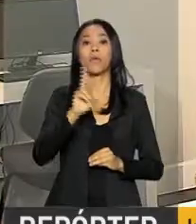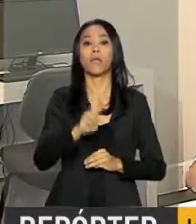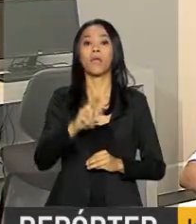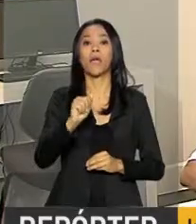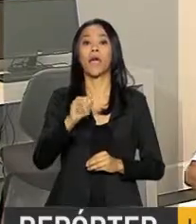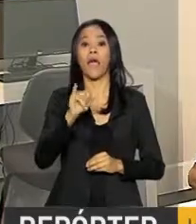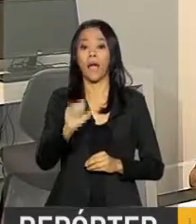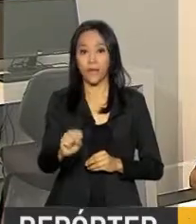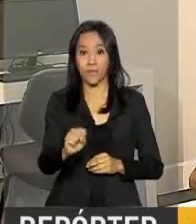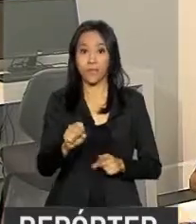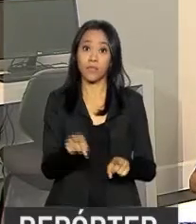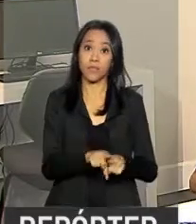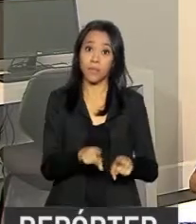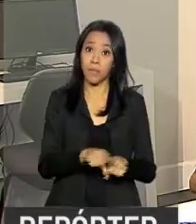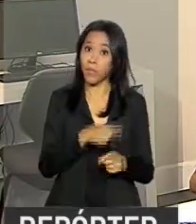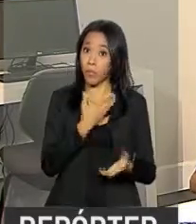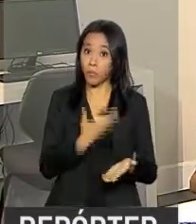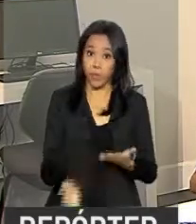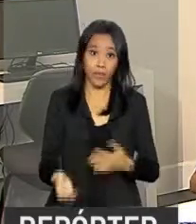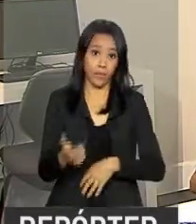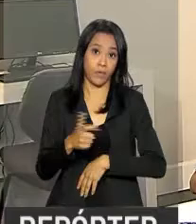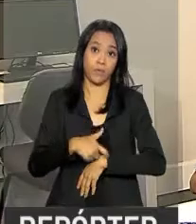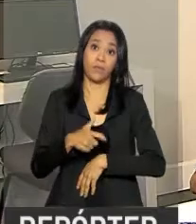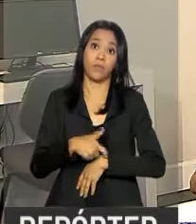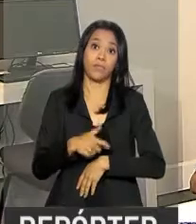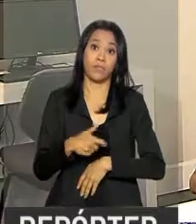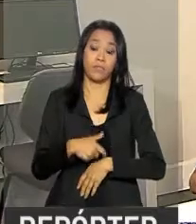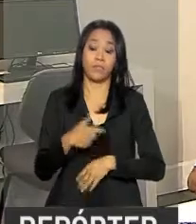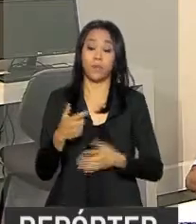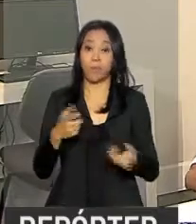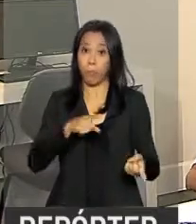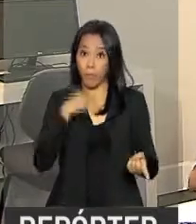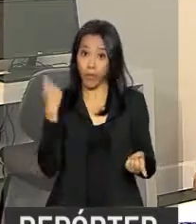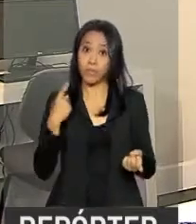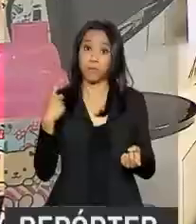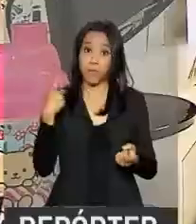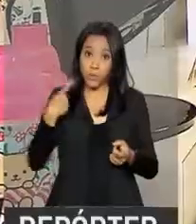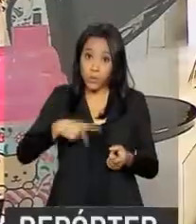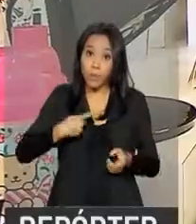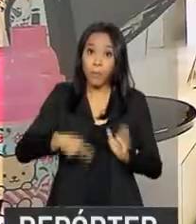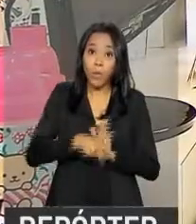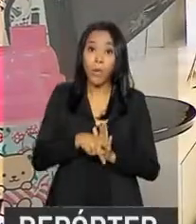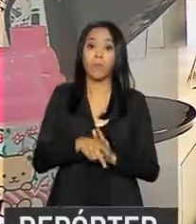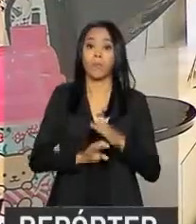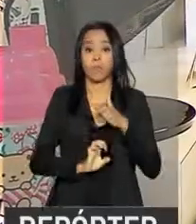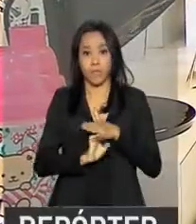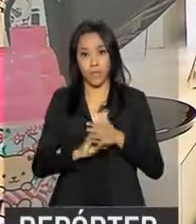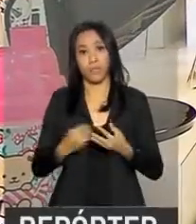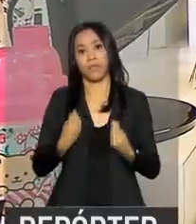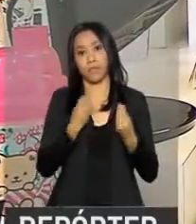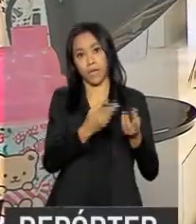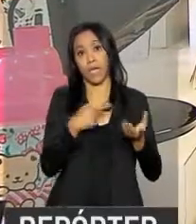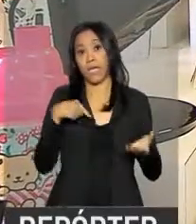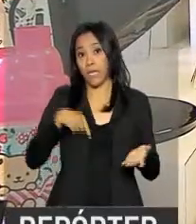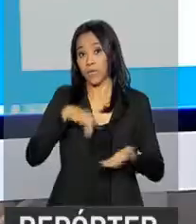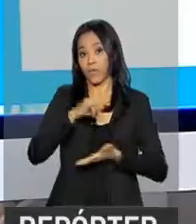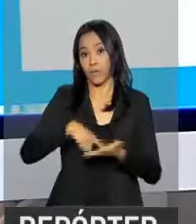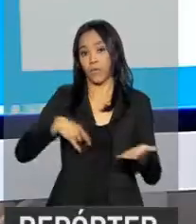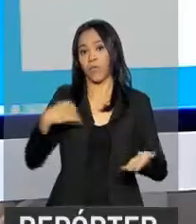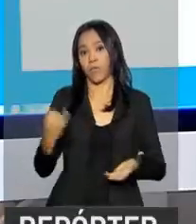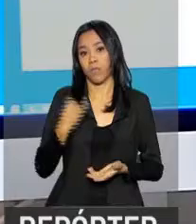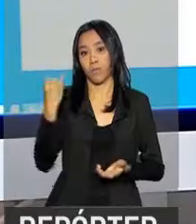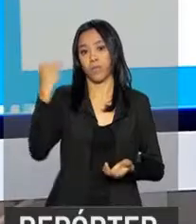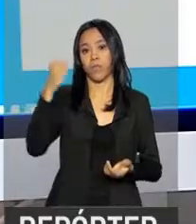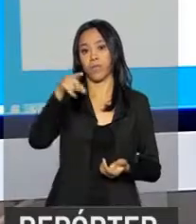clientes. Mas também não perde o prazo para entregar a declaração de sua própria empresa, pois sabe o quanto o documento é importante.